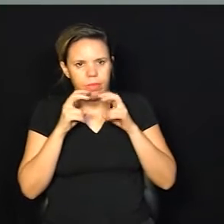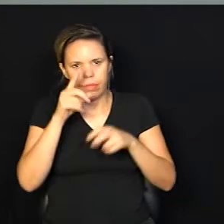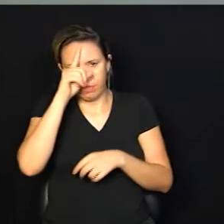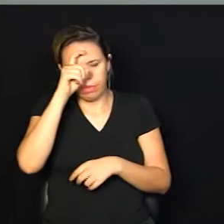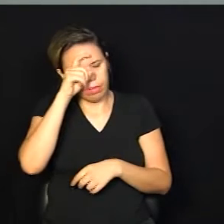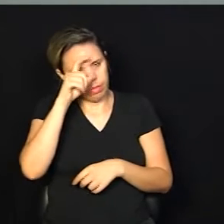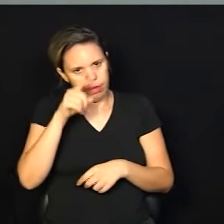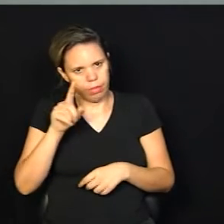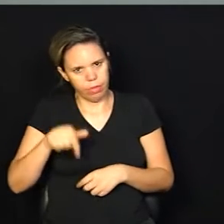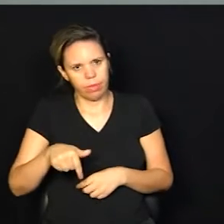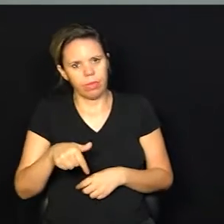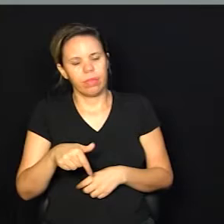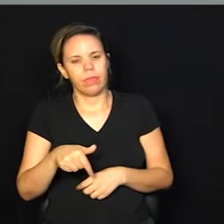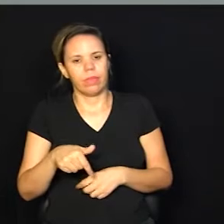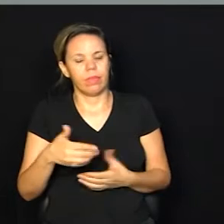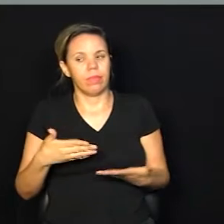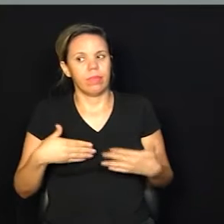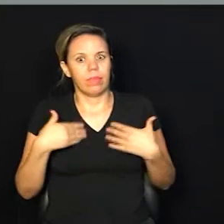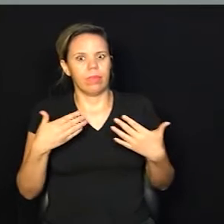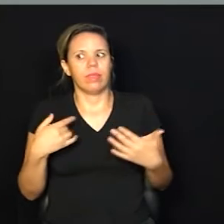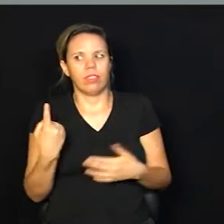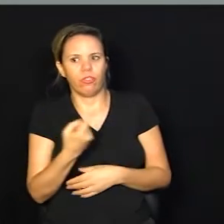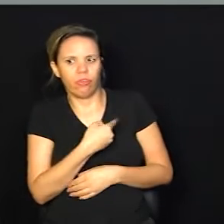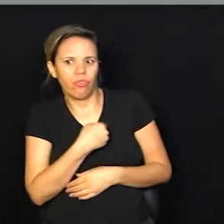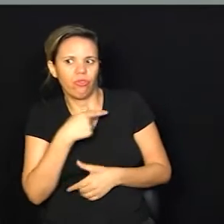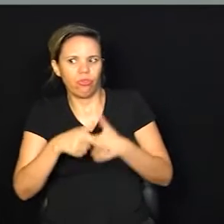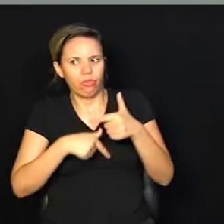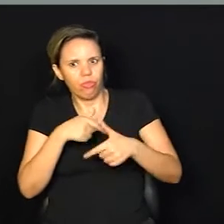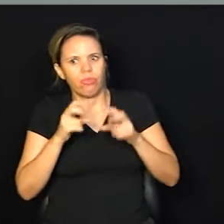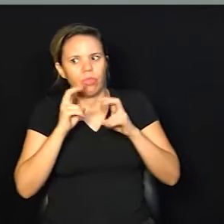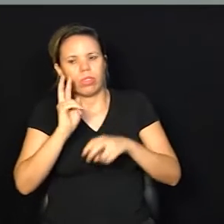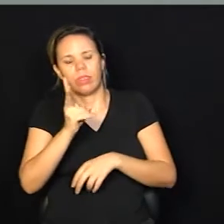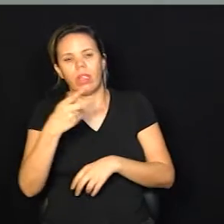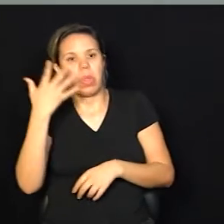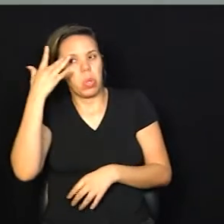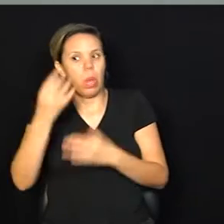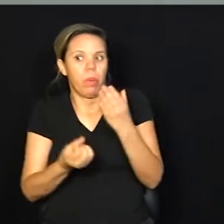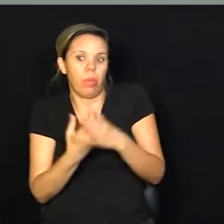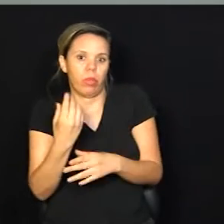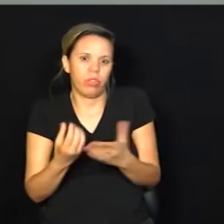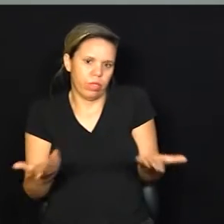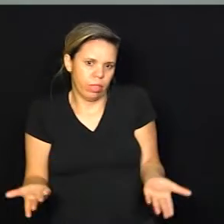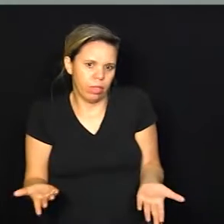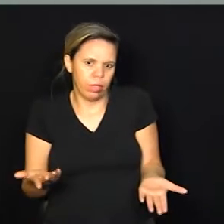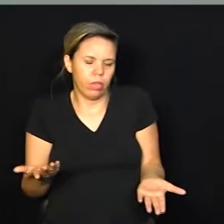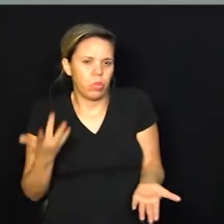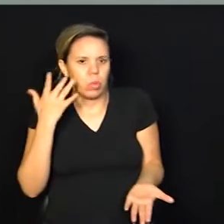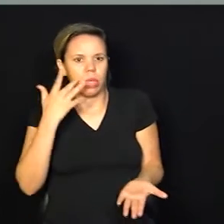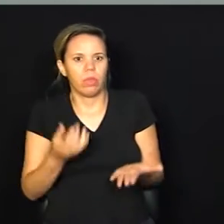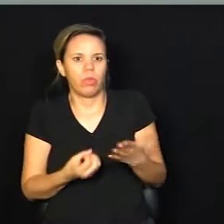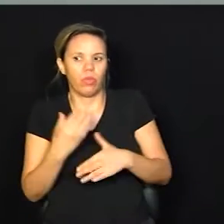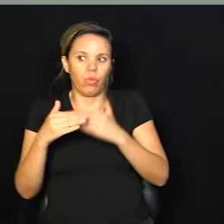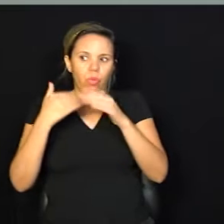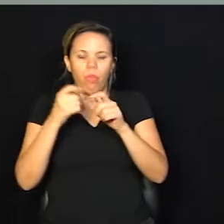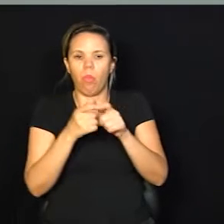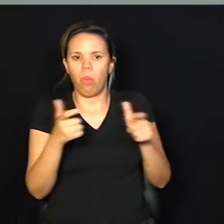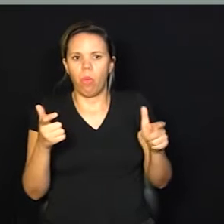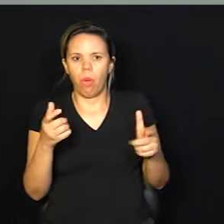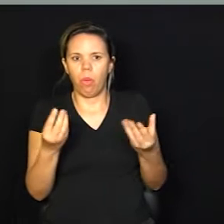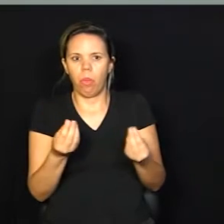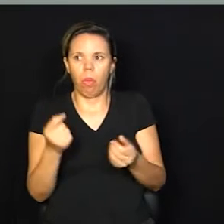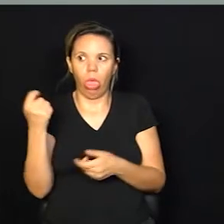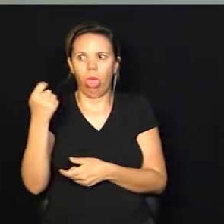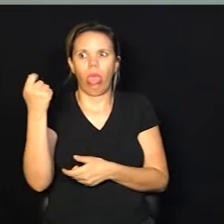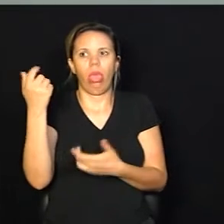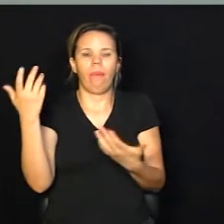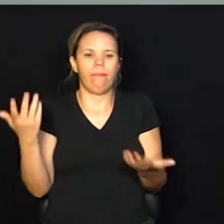pronto-socorro. Pronto-socorro é uma caixinha de surpresa, então a gente sabe e não sabe o que pode vir, né? A gente não sabe como pode